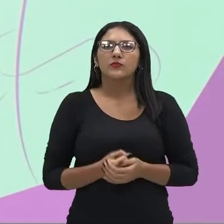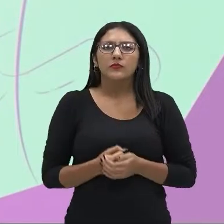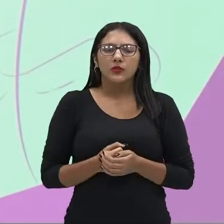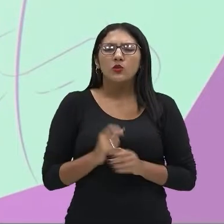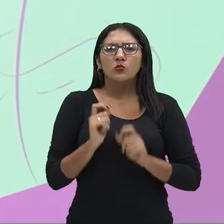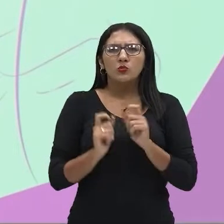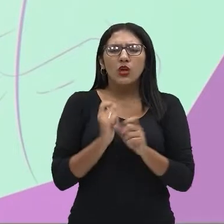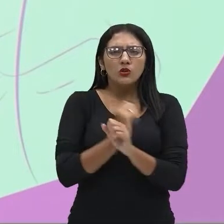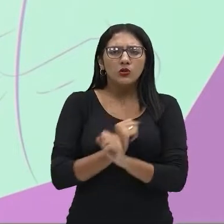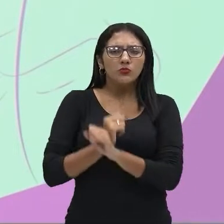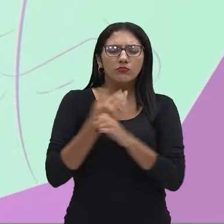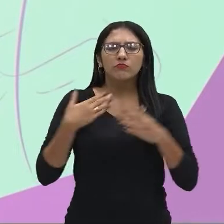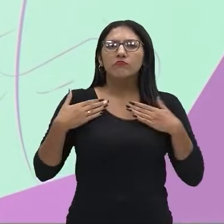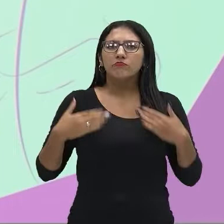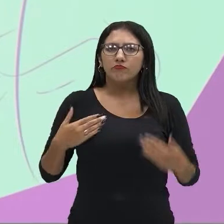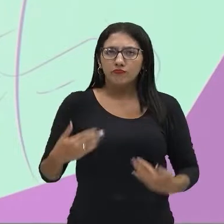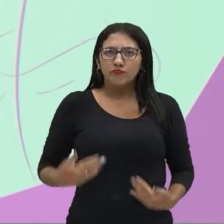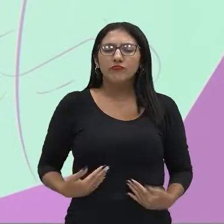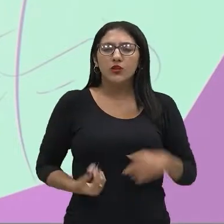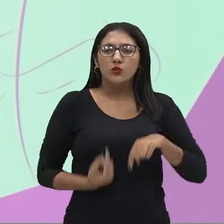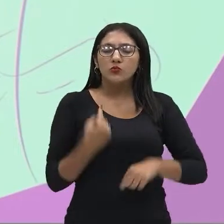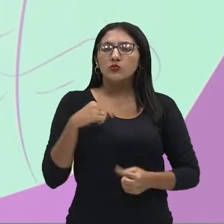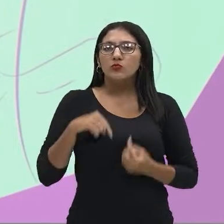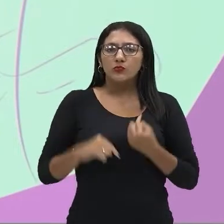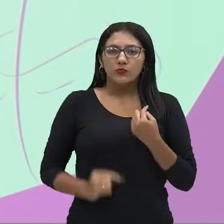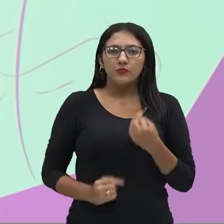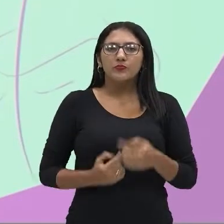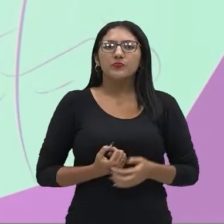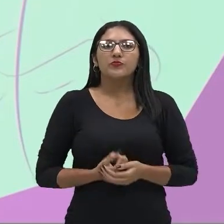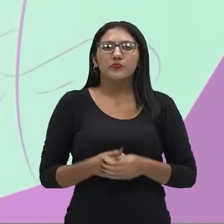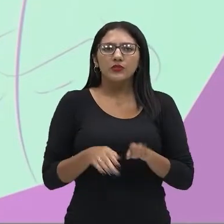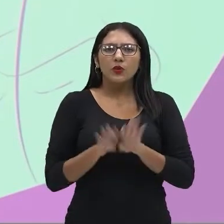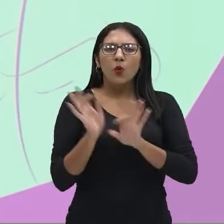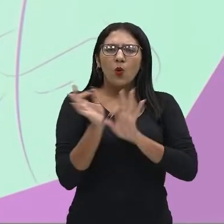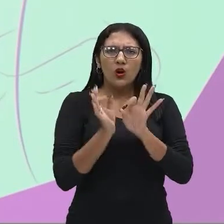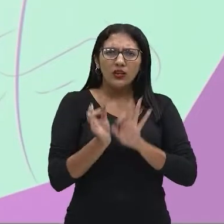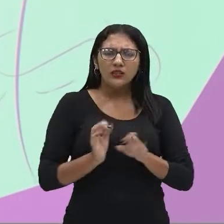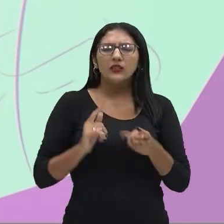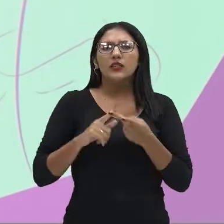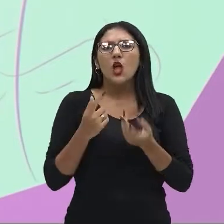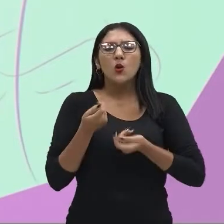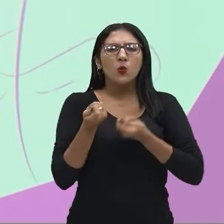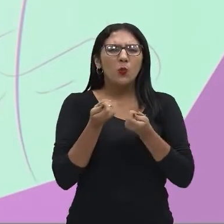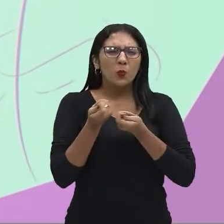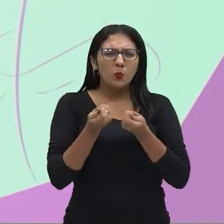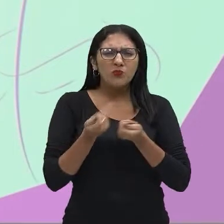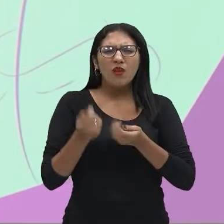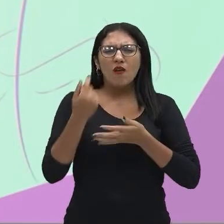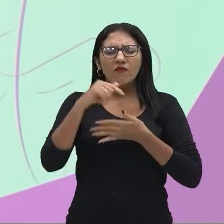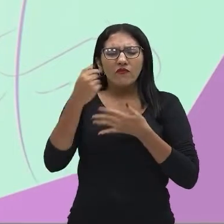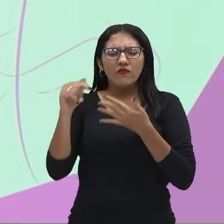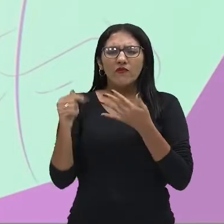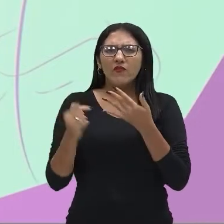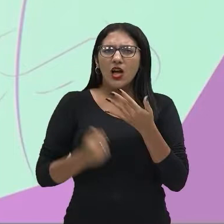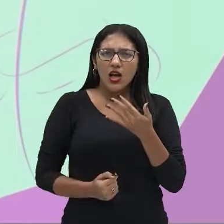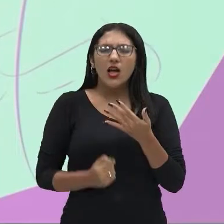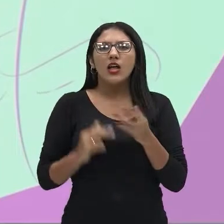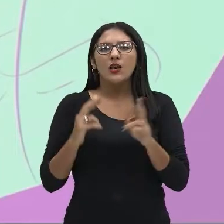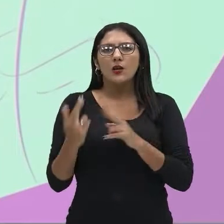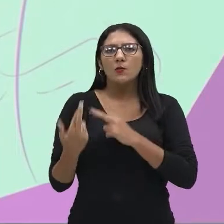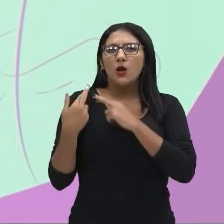do equilíbrio interno do corpo, coordena e controla várias funções do